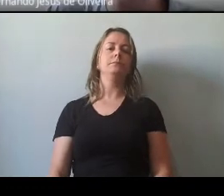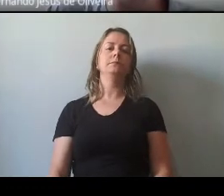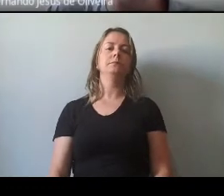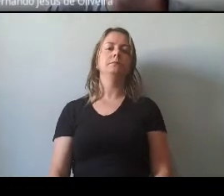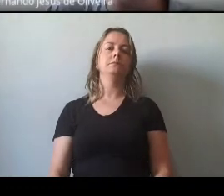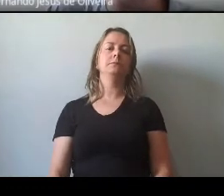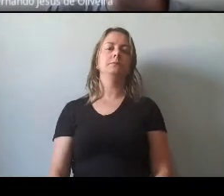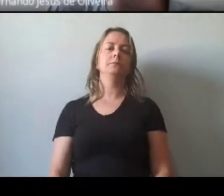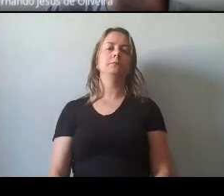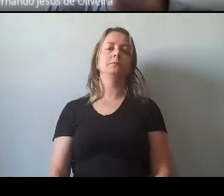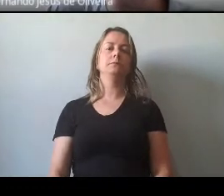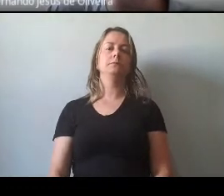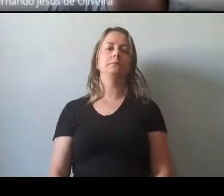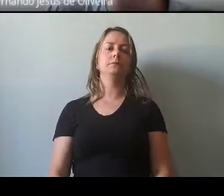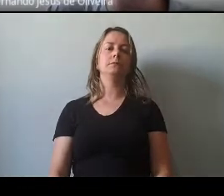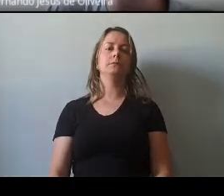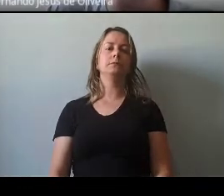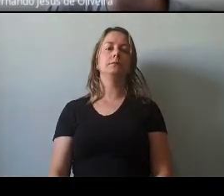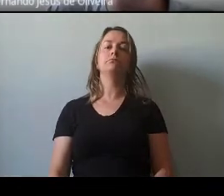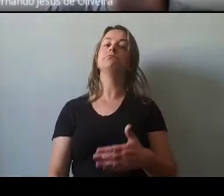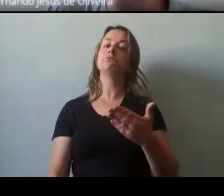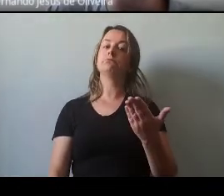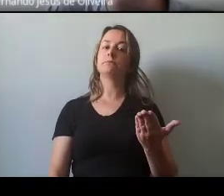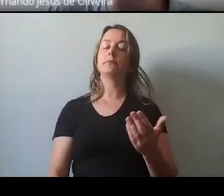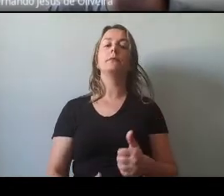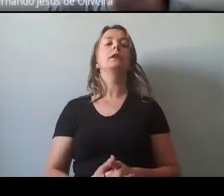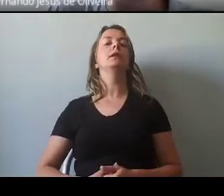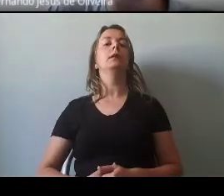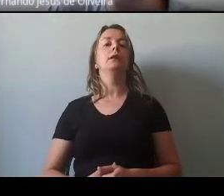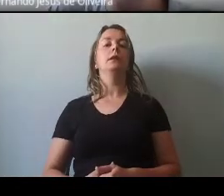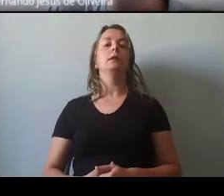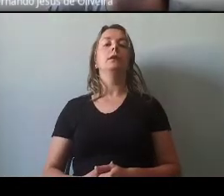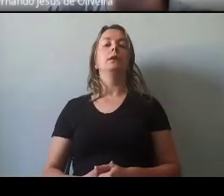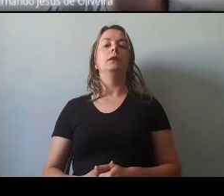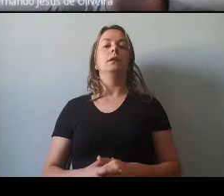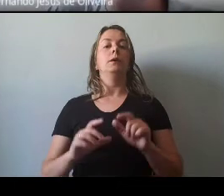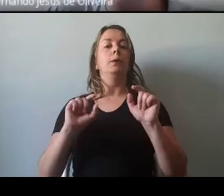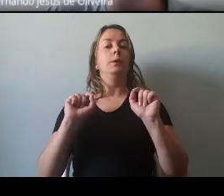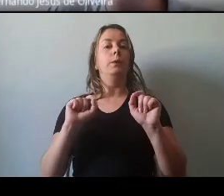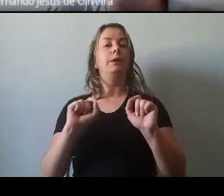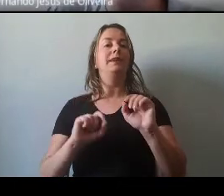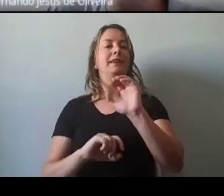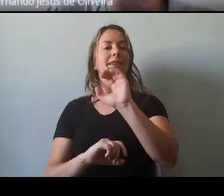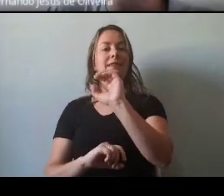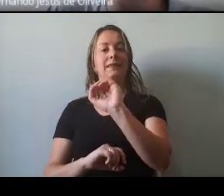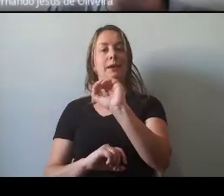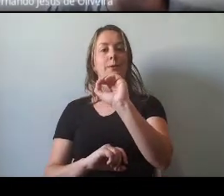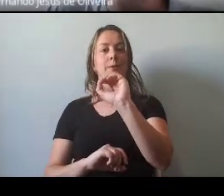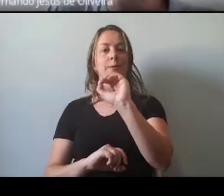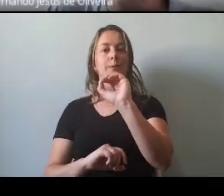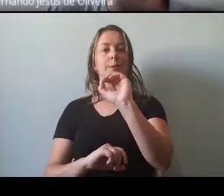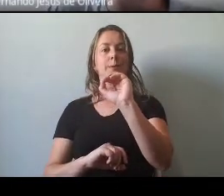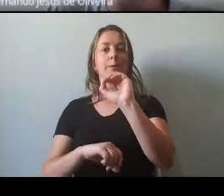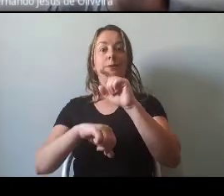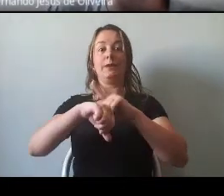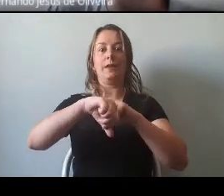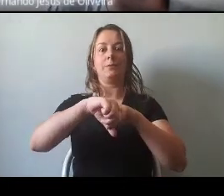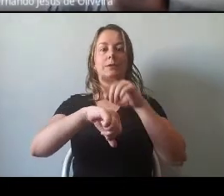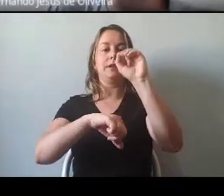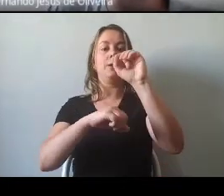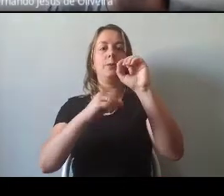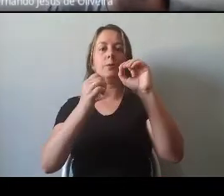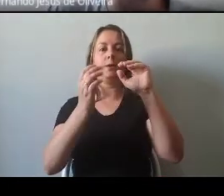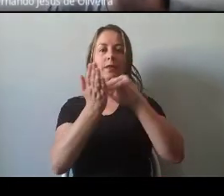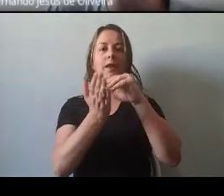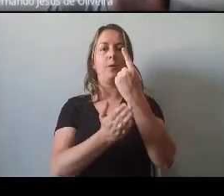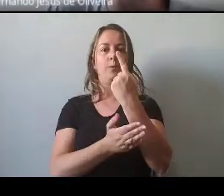esse 4, 10 vezes 4, 40, dividido por 2, 20. Então, quer dizer que entre 0 e 1 ele